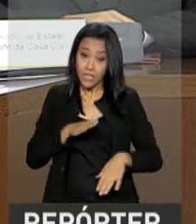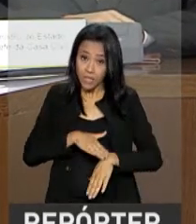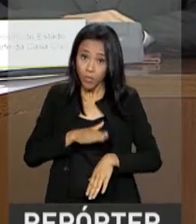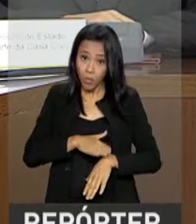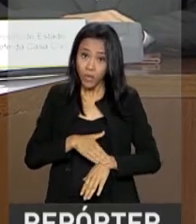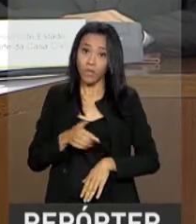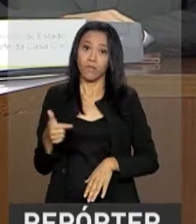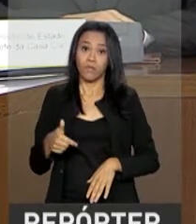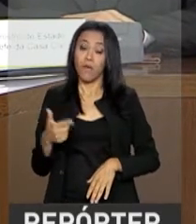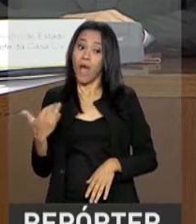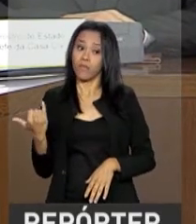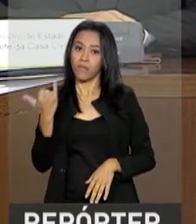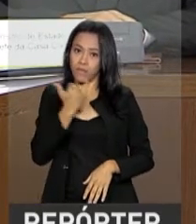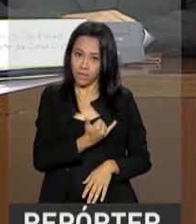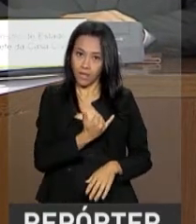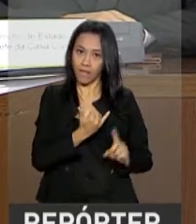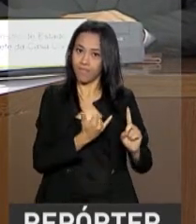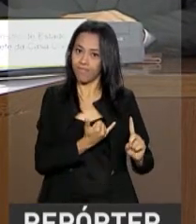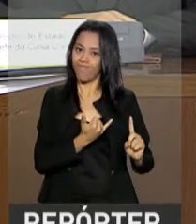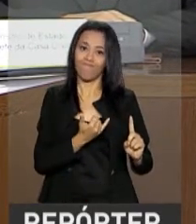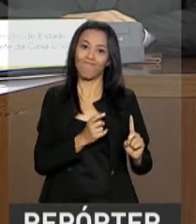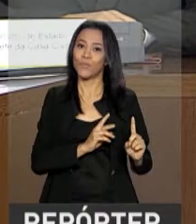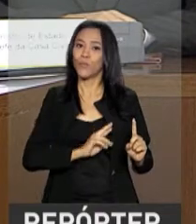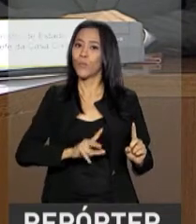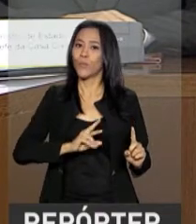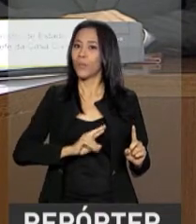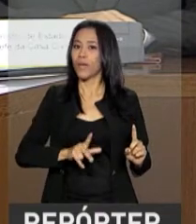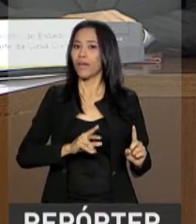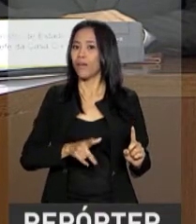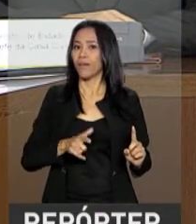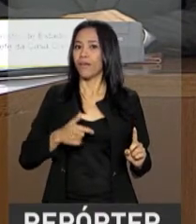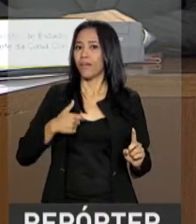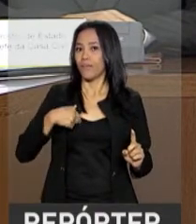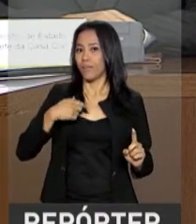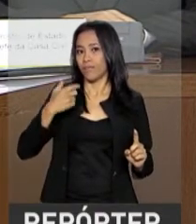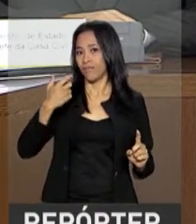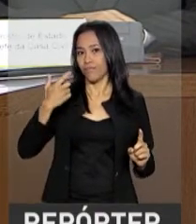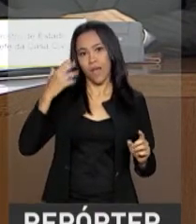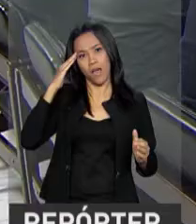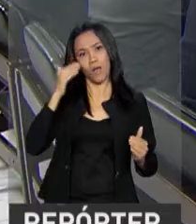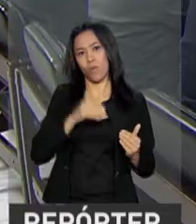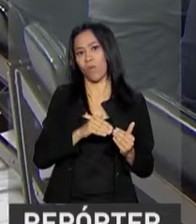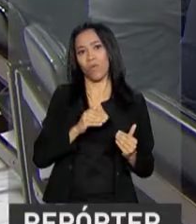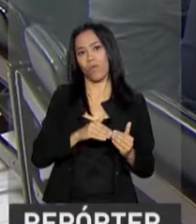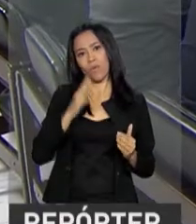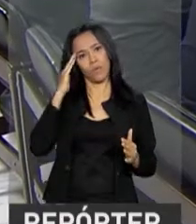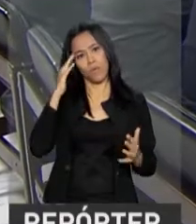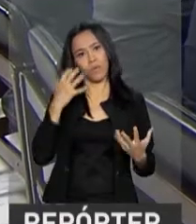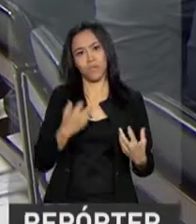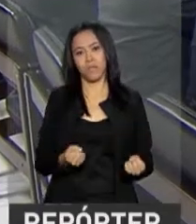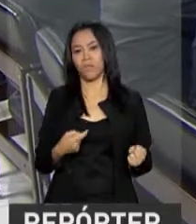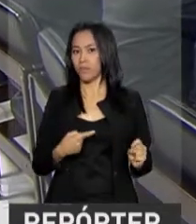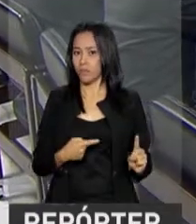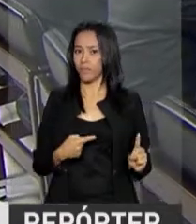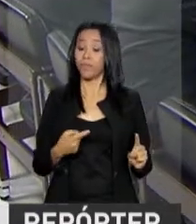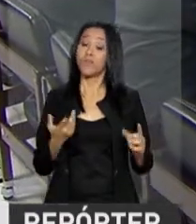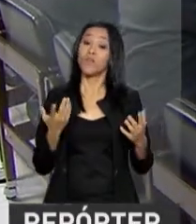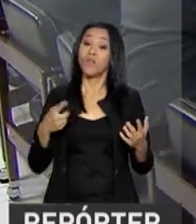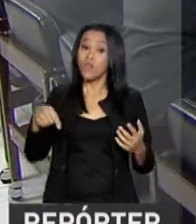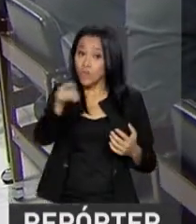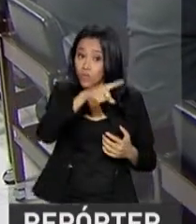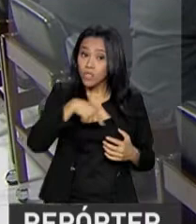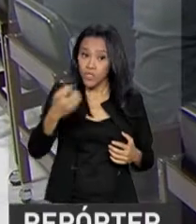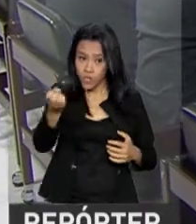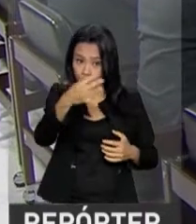devo alertá não é não é razoável e nem admissível portanto o que os senhores vão fazer e